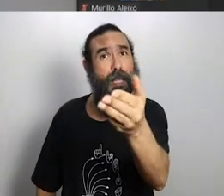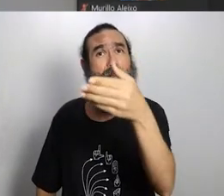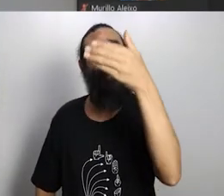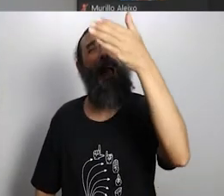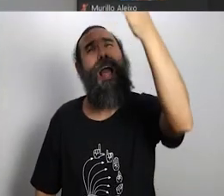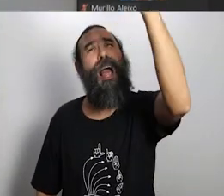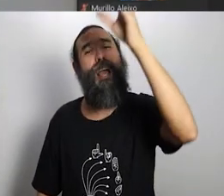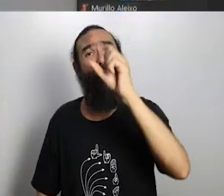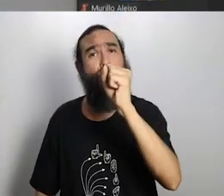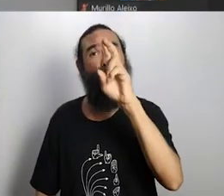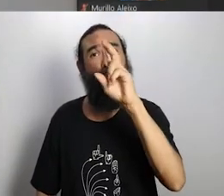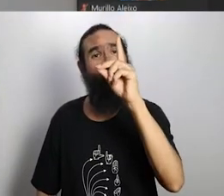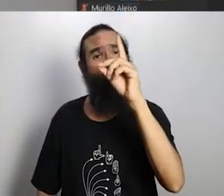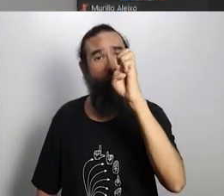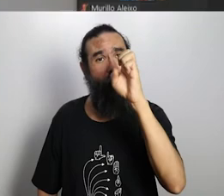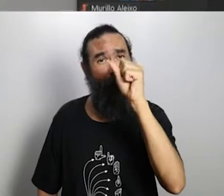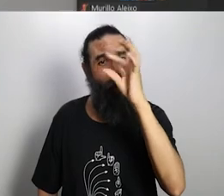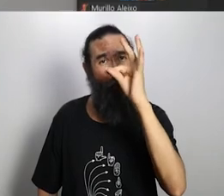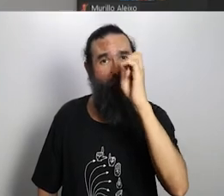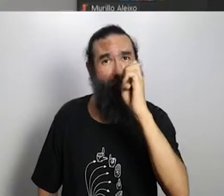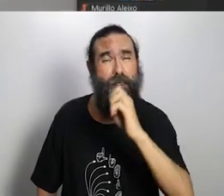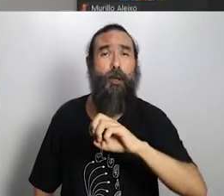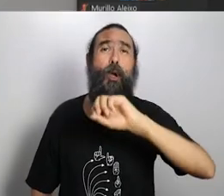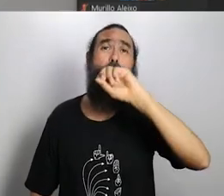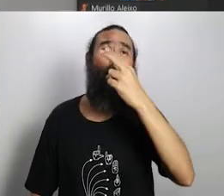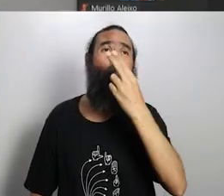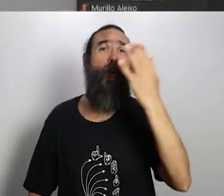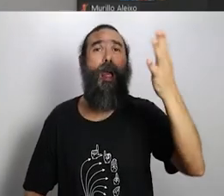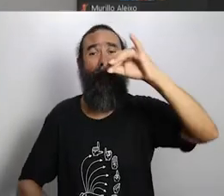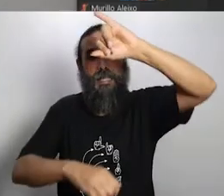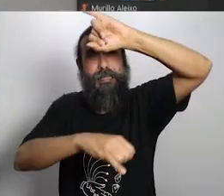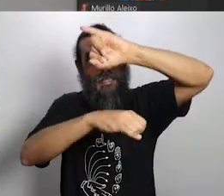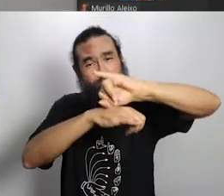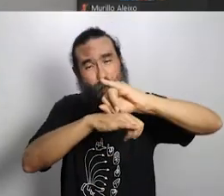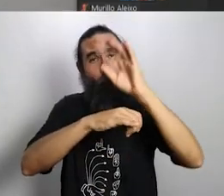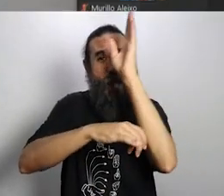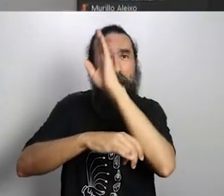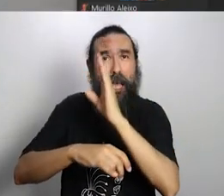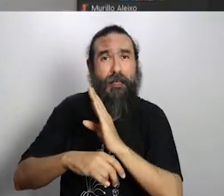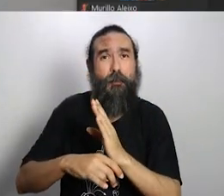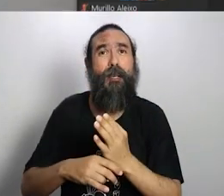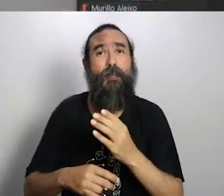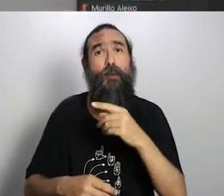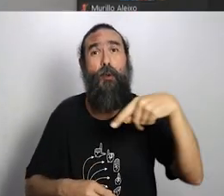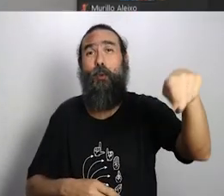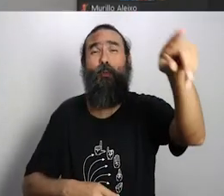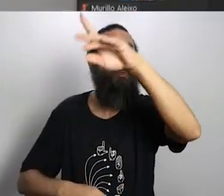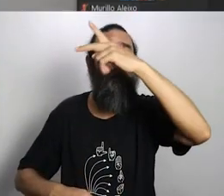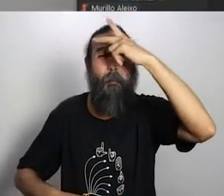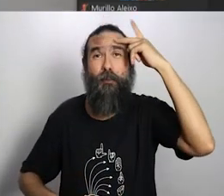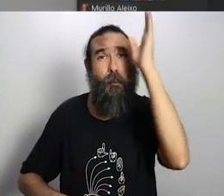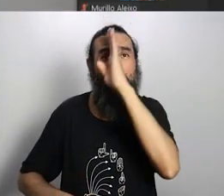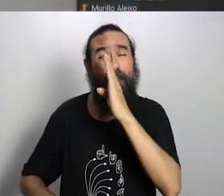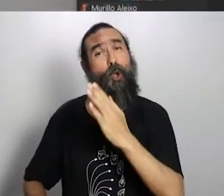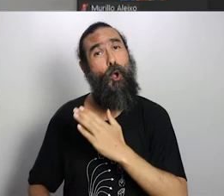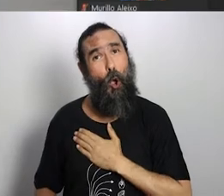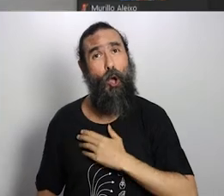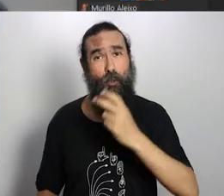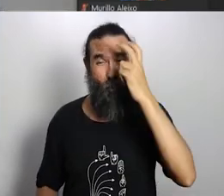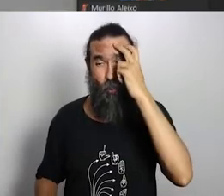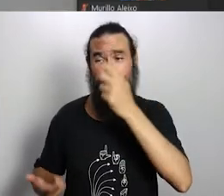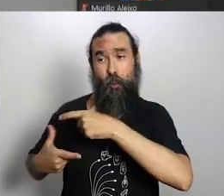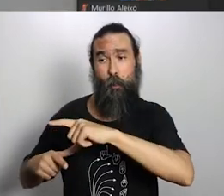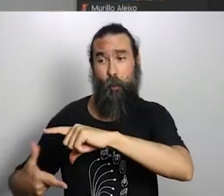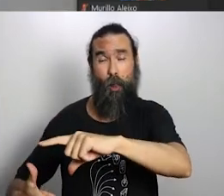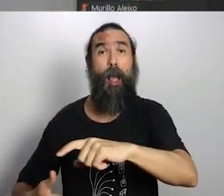disso, tem que entender um pouco como funciona isso, esse respeito. Eu já cheguei em festivais, Beto, você também deve ter chegado